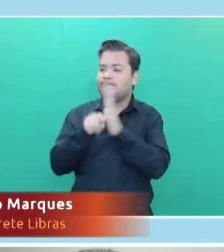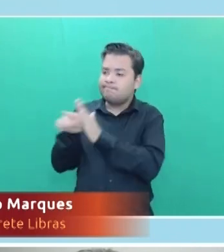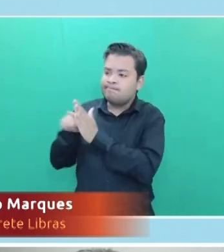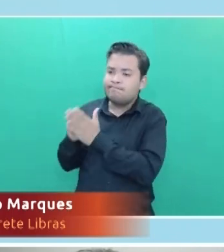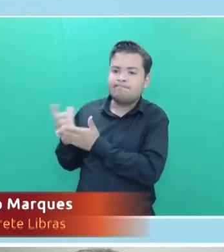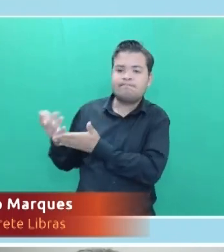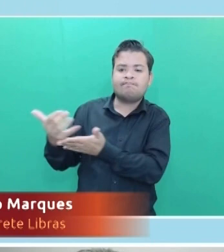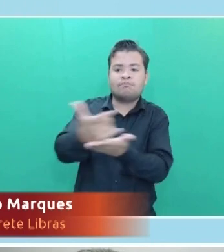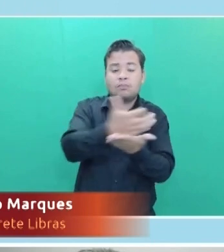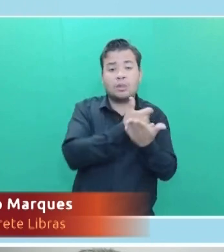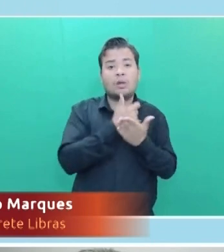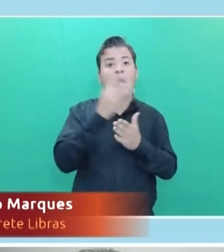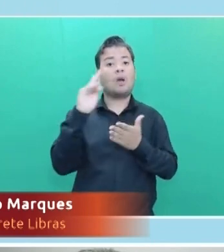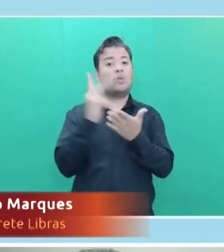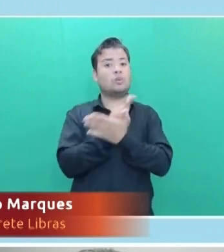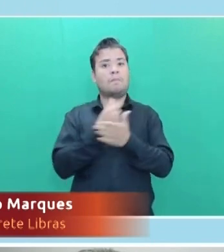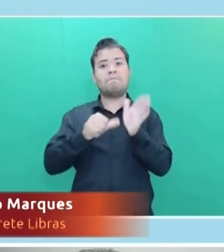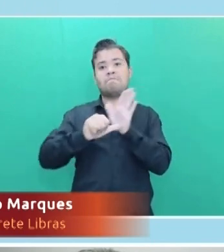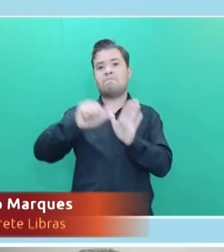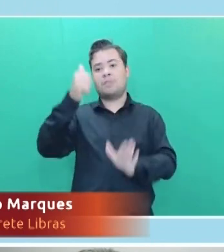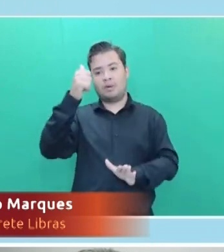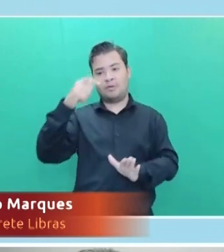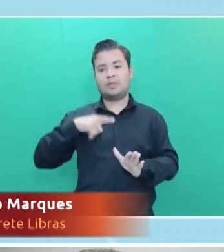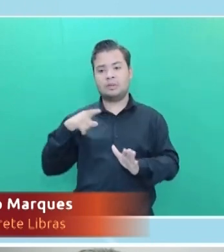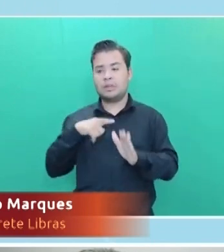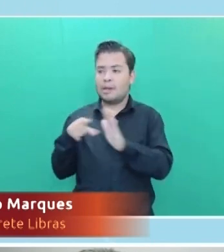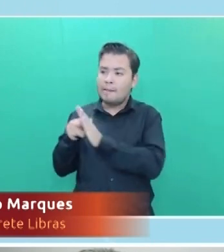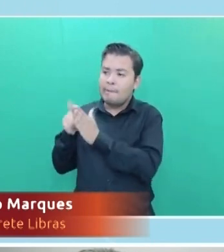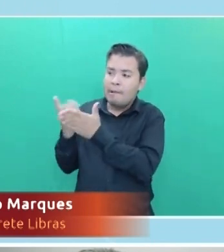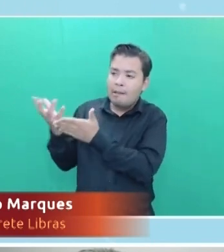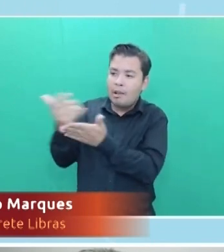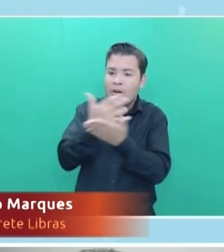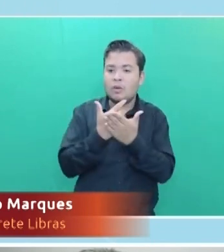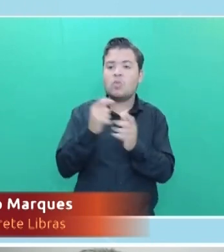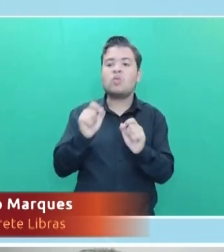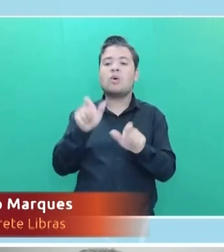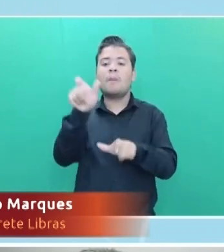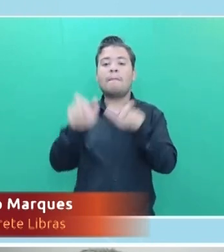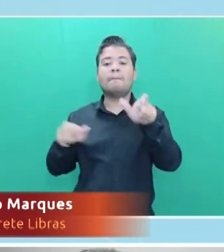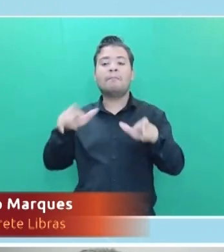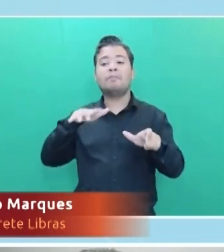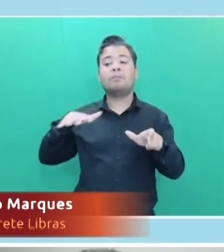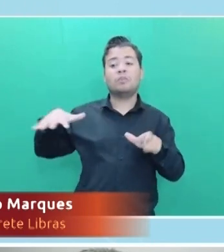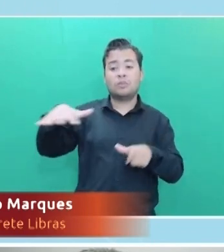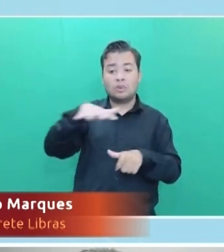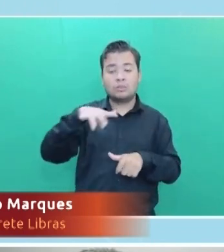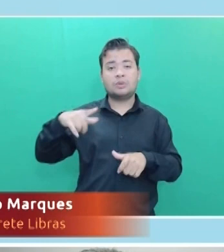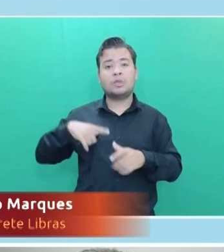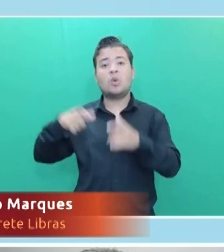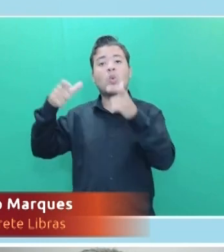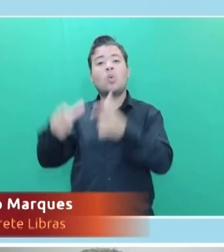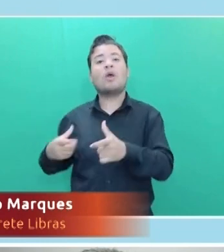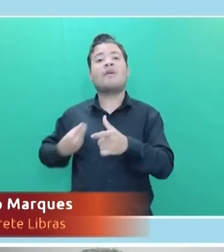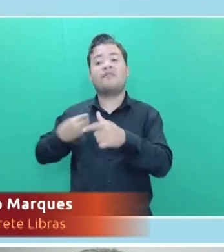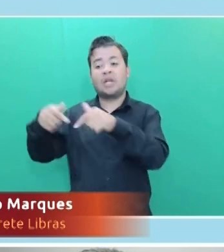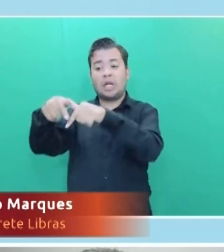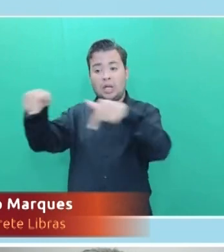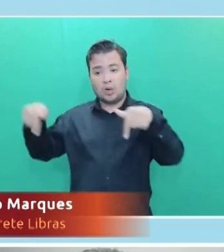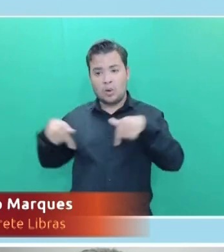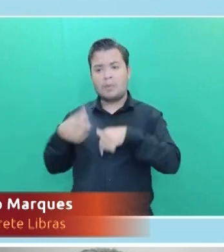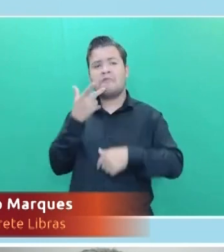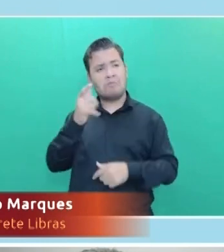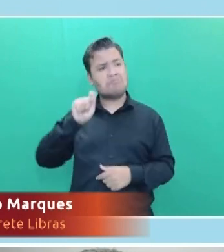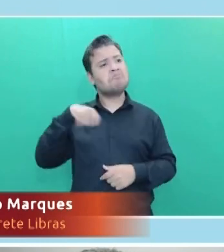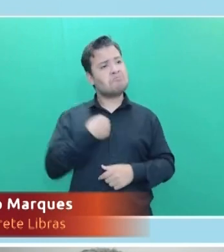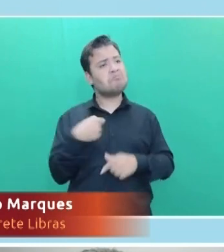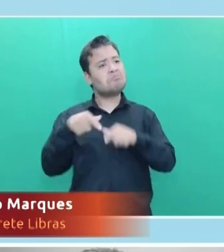realizado, né, compilando dados de pessoas que estão em quilombos, que se consideram pessoas quilombolas.